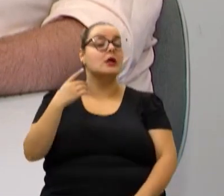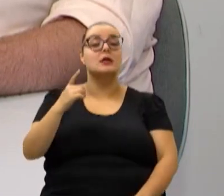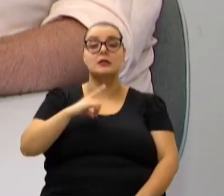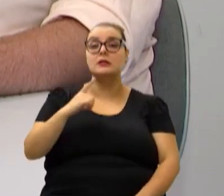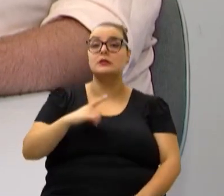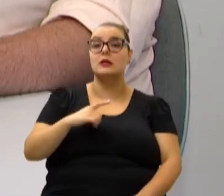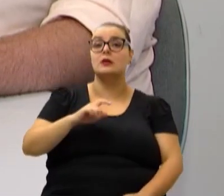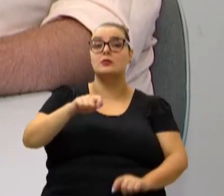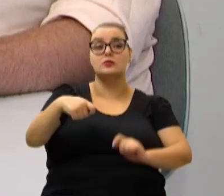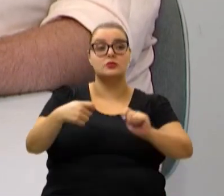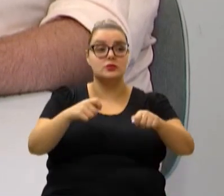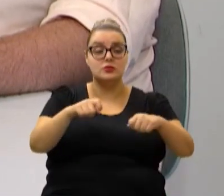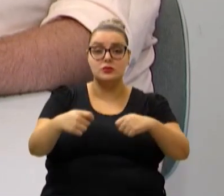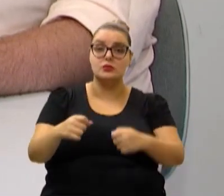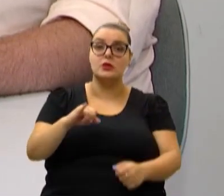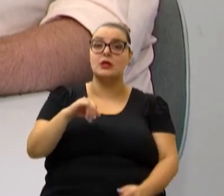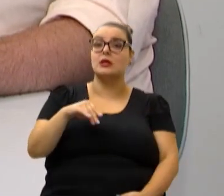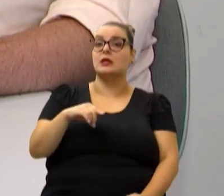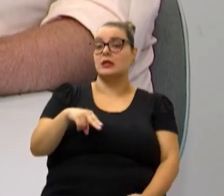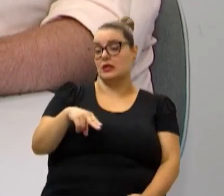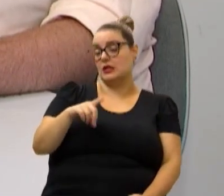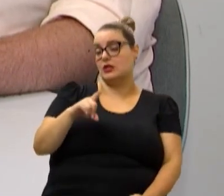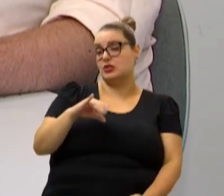os seus indicadores.